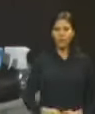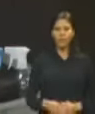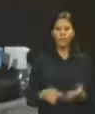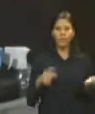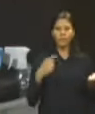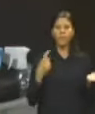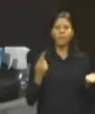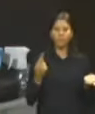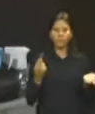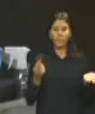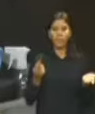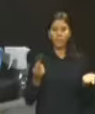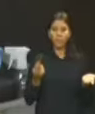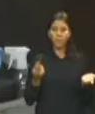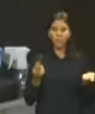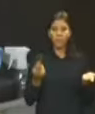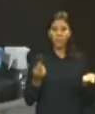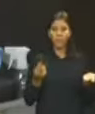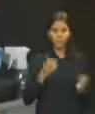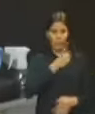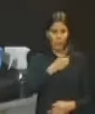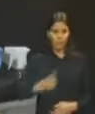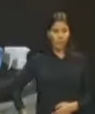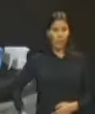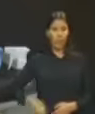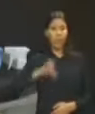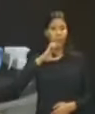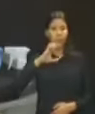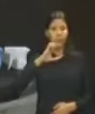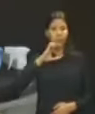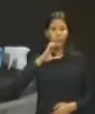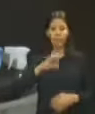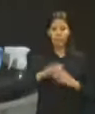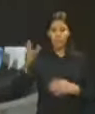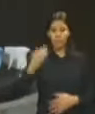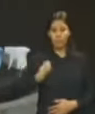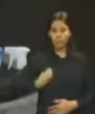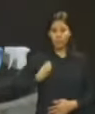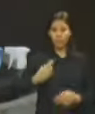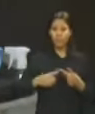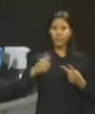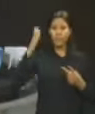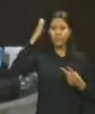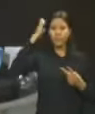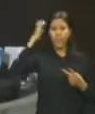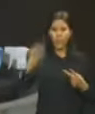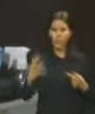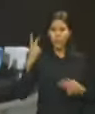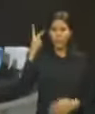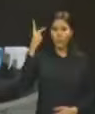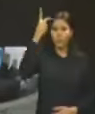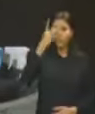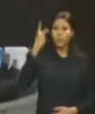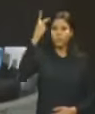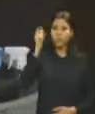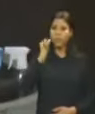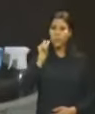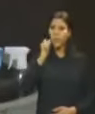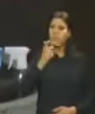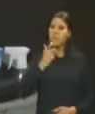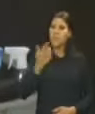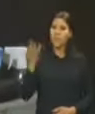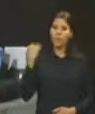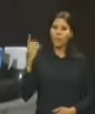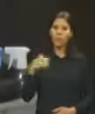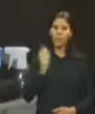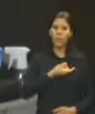coerência, Deputada Érica, que agora aqui está, a deputada Augusta, procuradora da mulher, há pouco nós nos